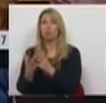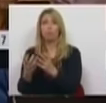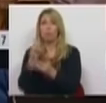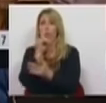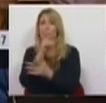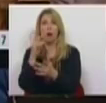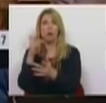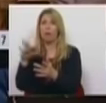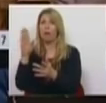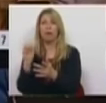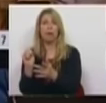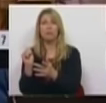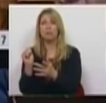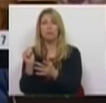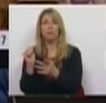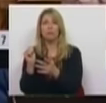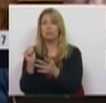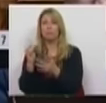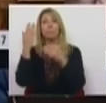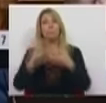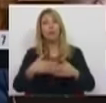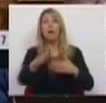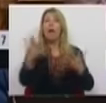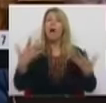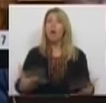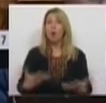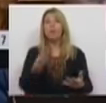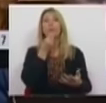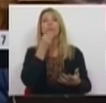não são dedutíveis em sede de IRS. A partir de agora, as refeições escolares vão